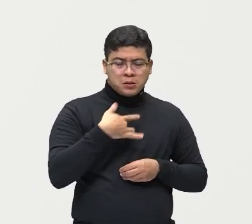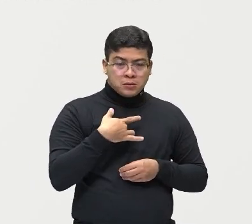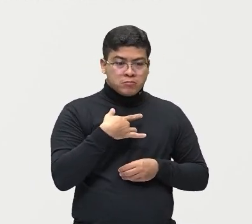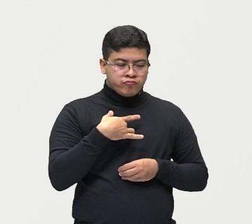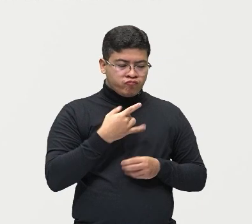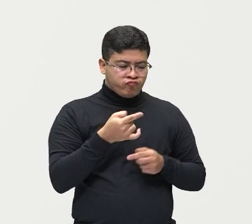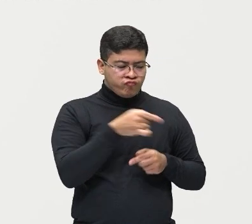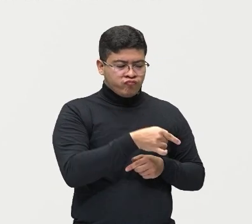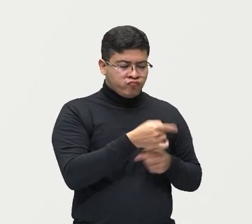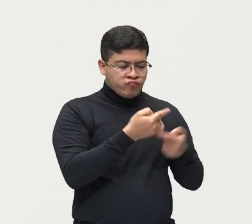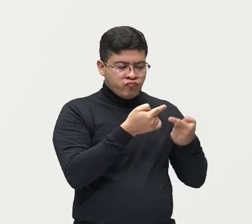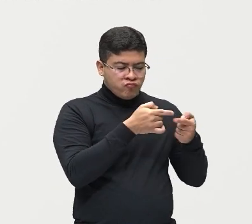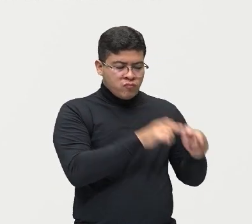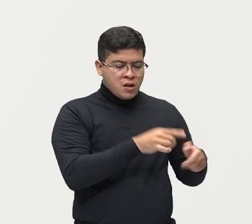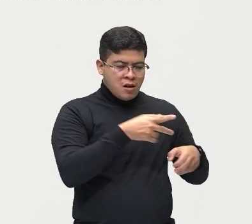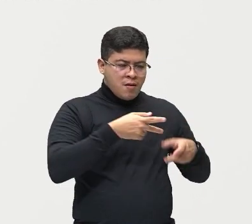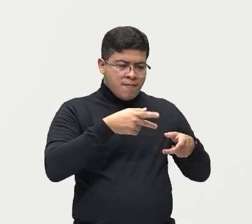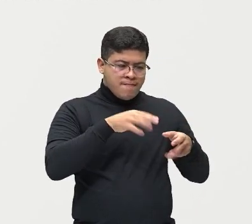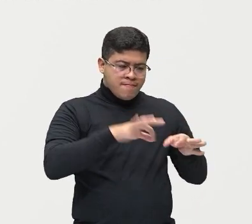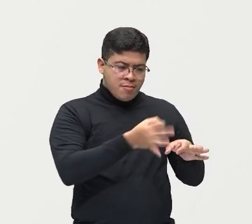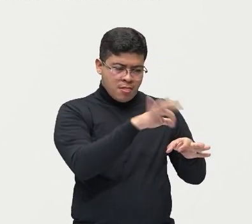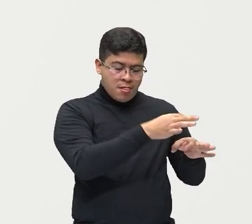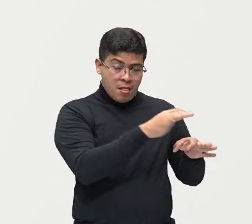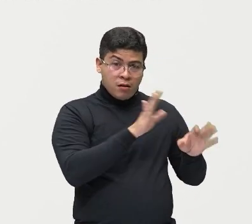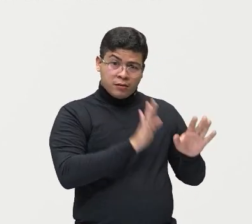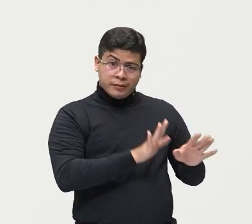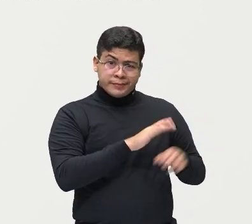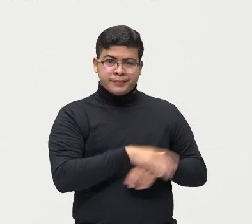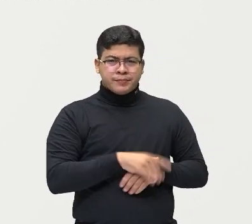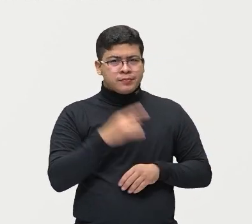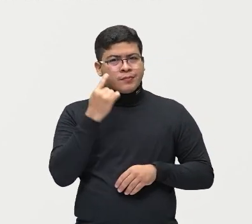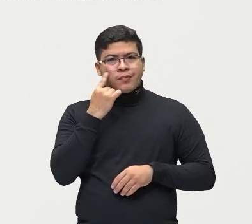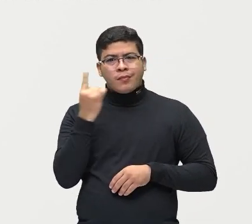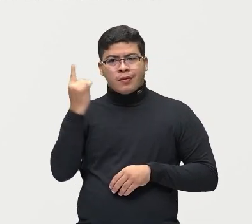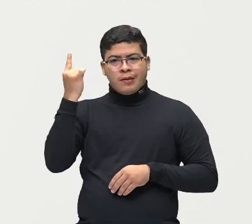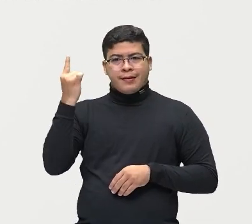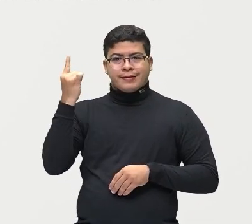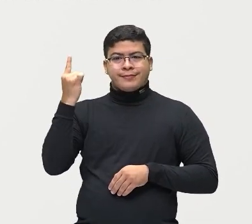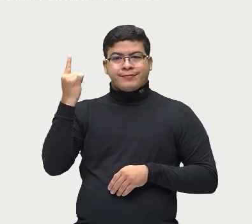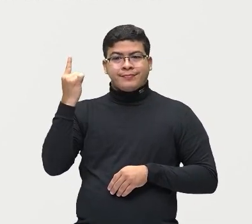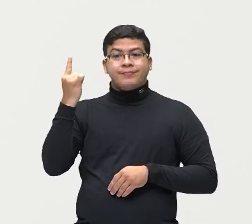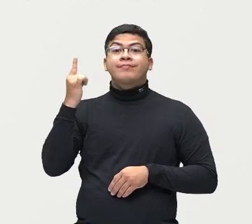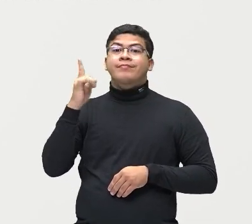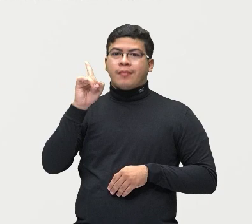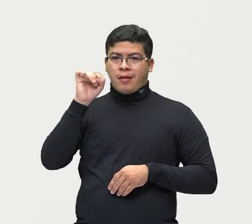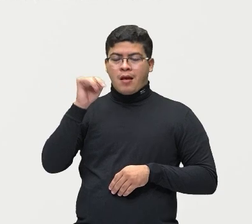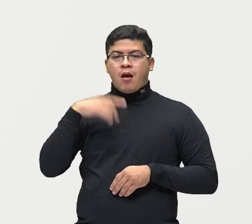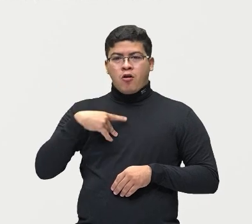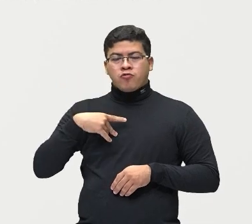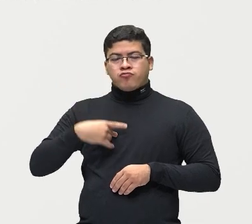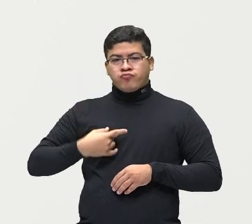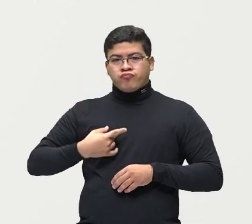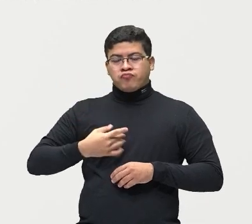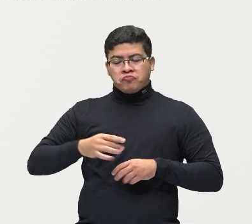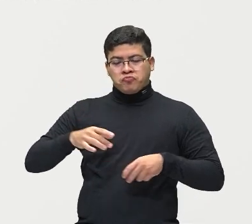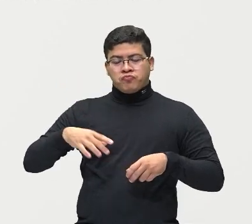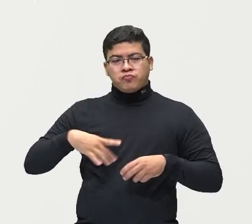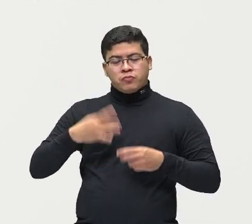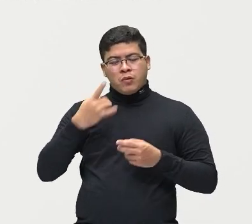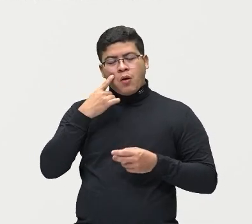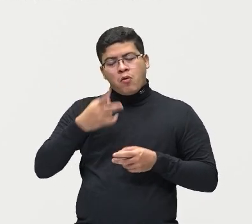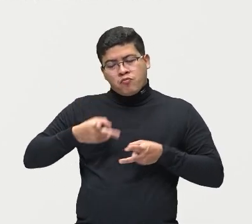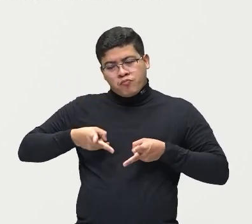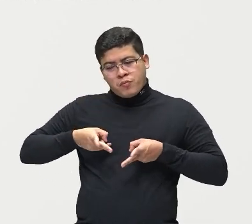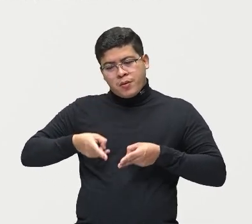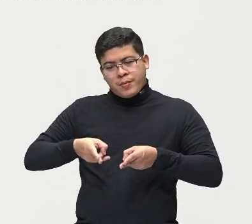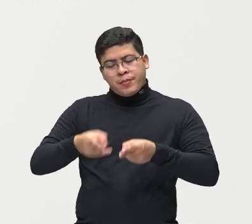Essa imagem mostra pra gente a imagem desse cirurgião que deu início a esses relatos, deu